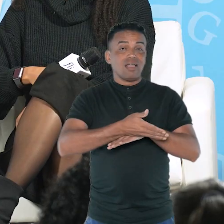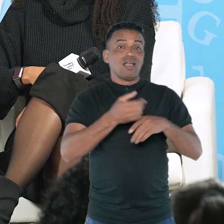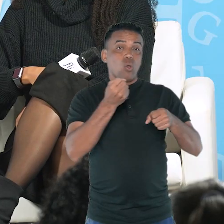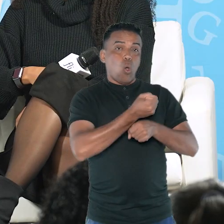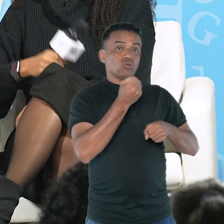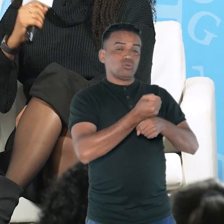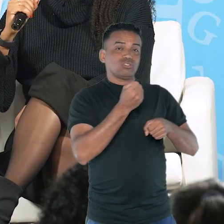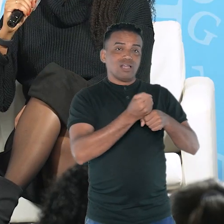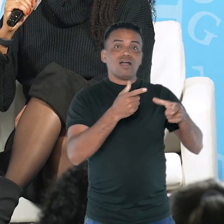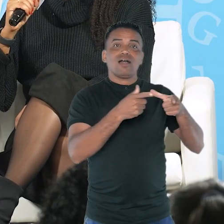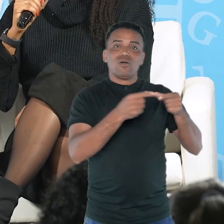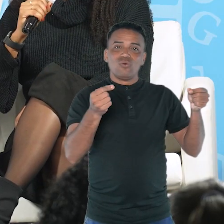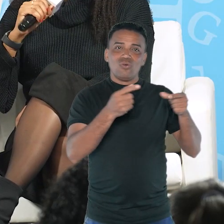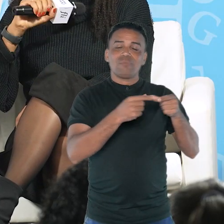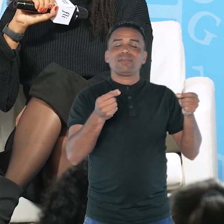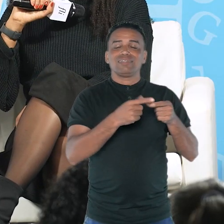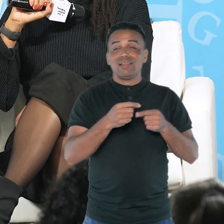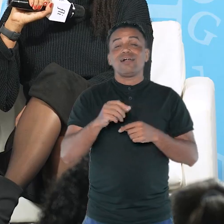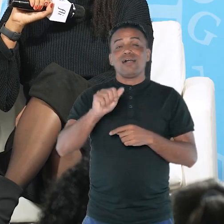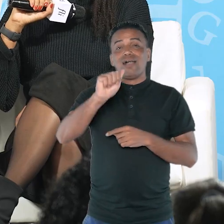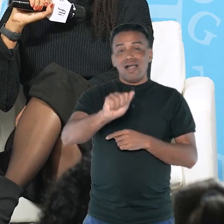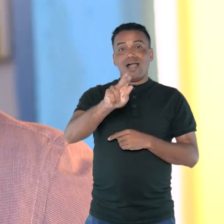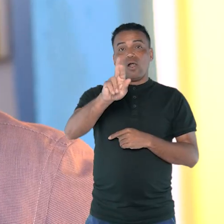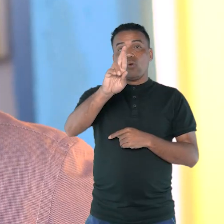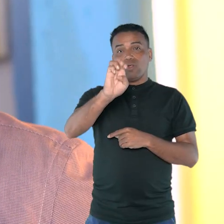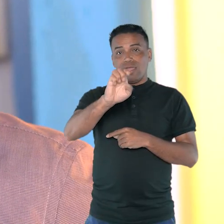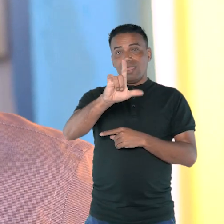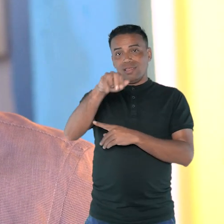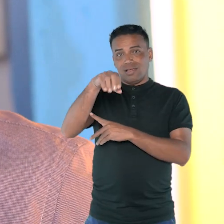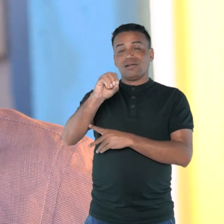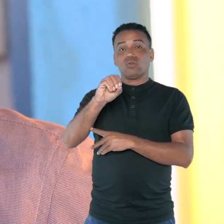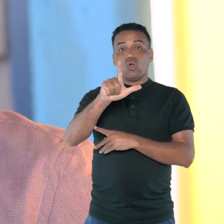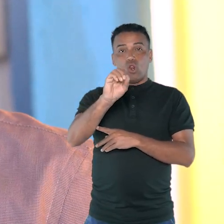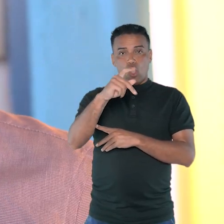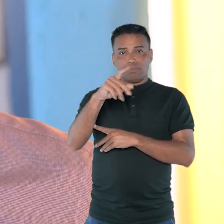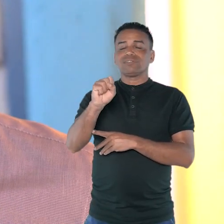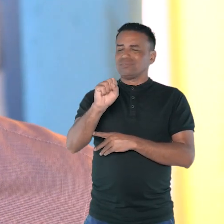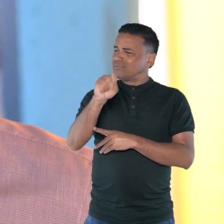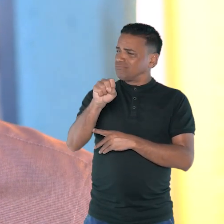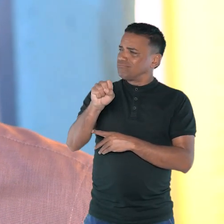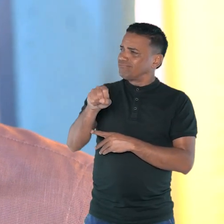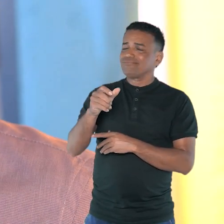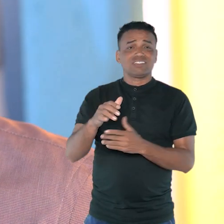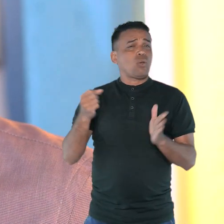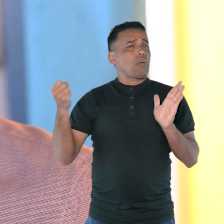senhor Aureliano Lopes. Que é o senhor Aureliano, você falou. Isso, exato. Então, e quando isso é tão